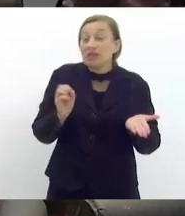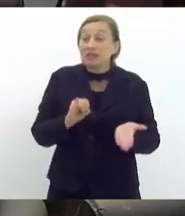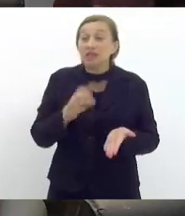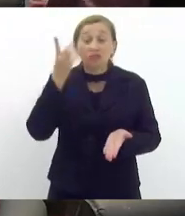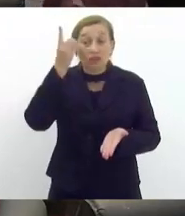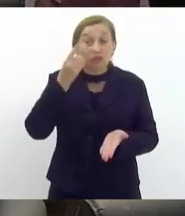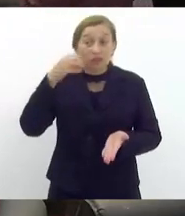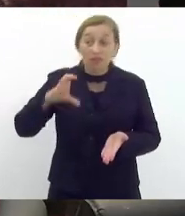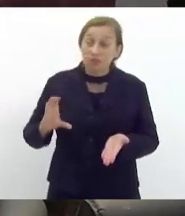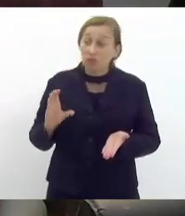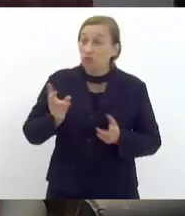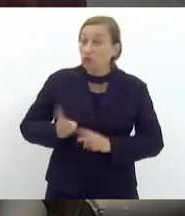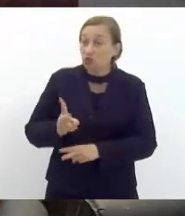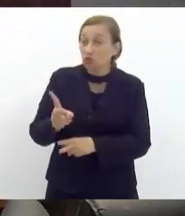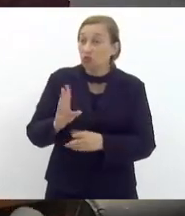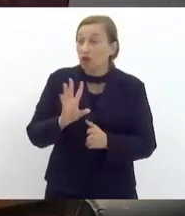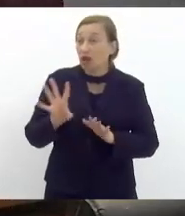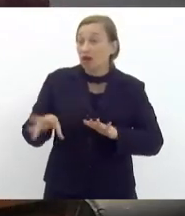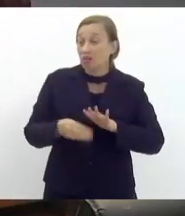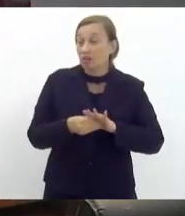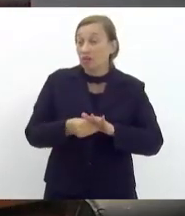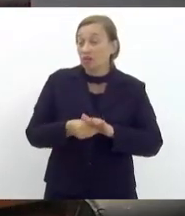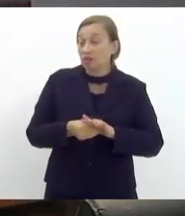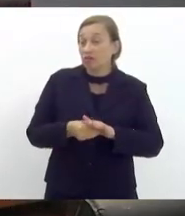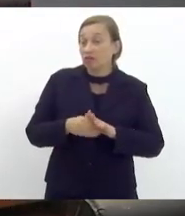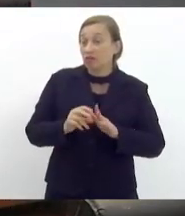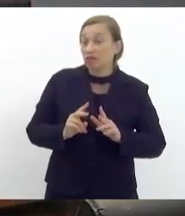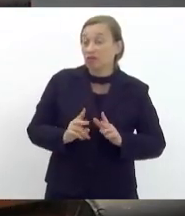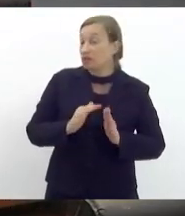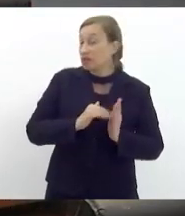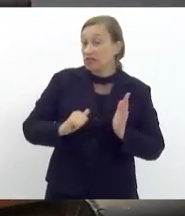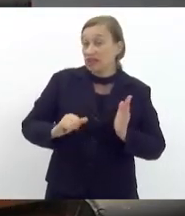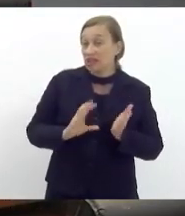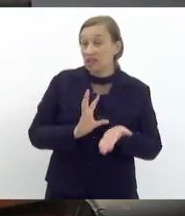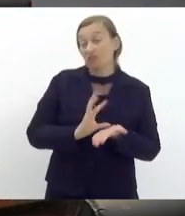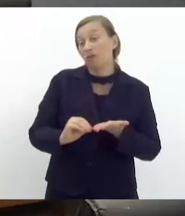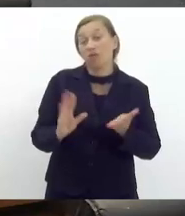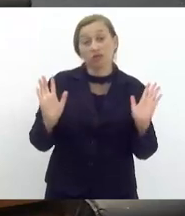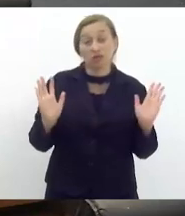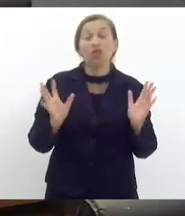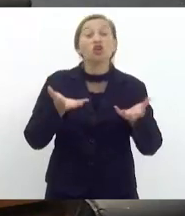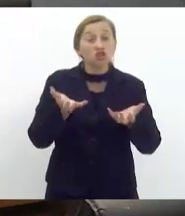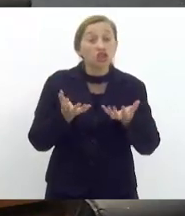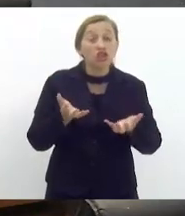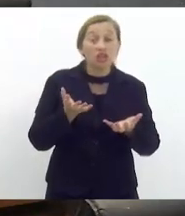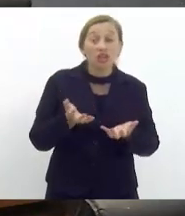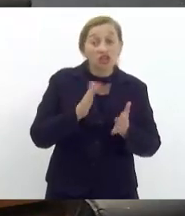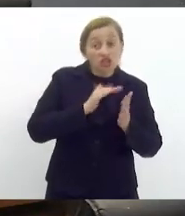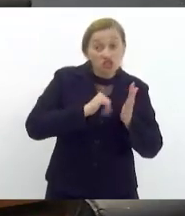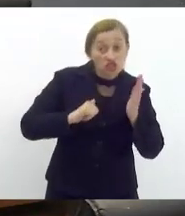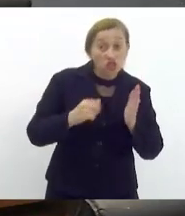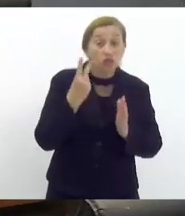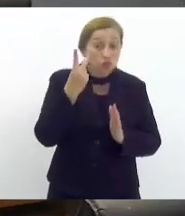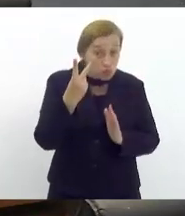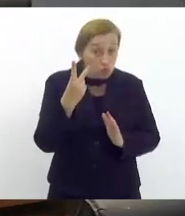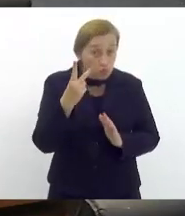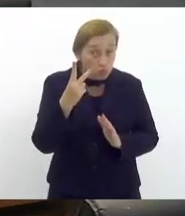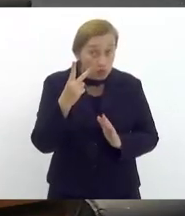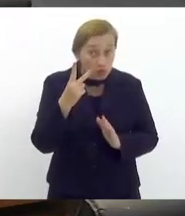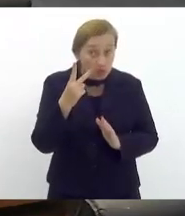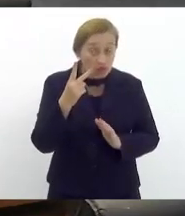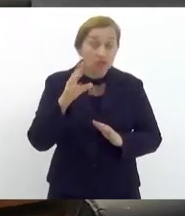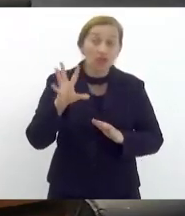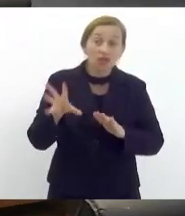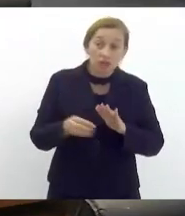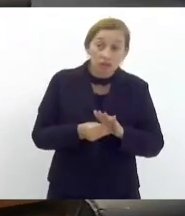o deputado mantiver a emenda ele vai sair de pauta de qualquer forma declarar que eu retiro duas emendas das